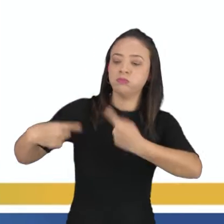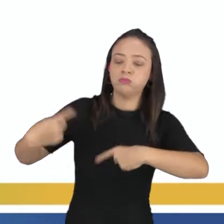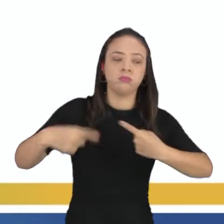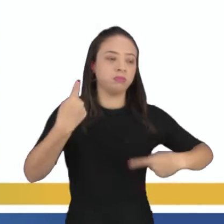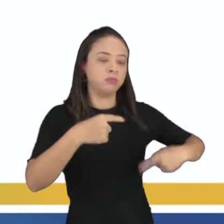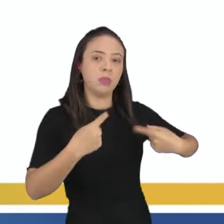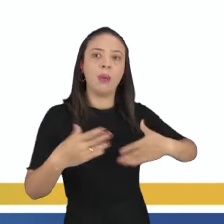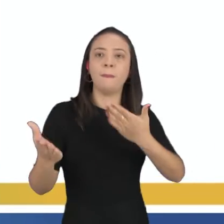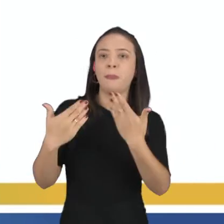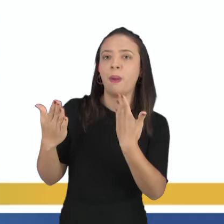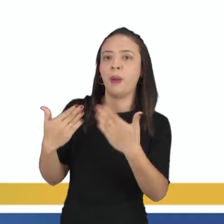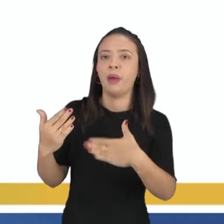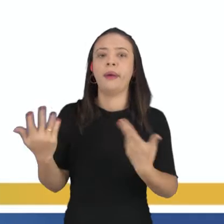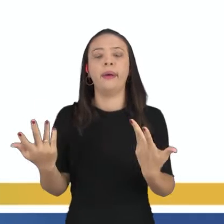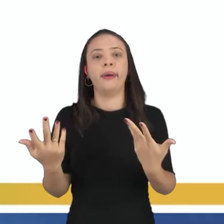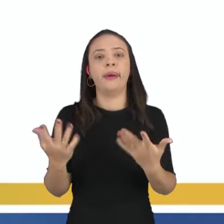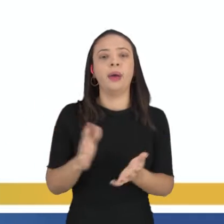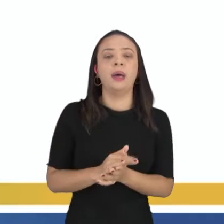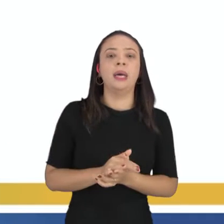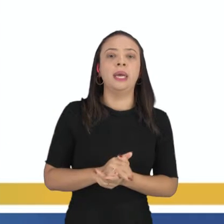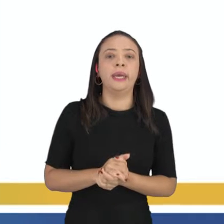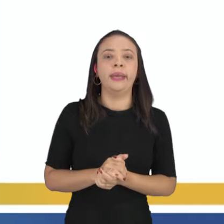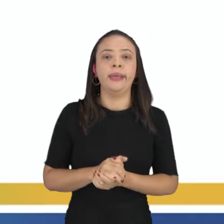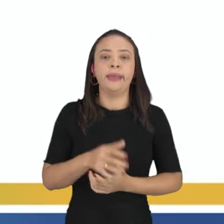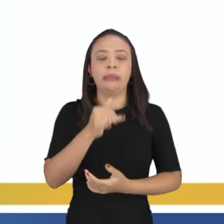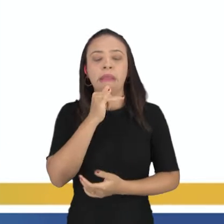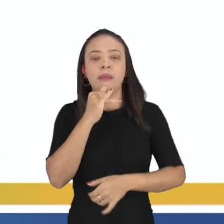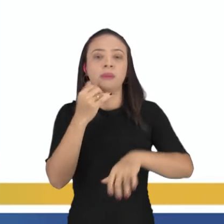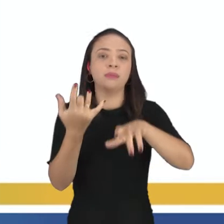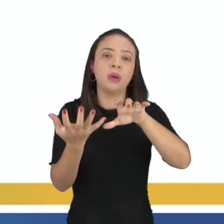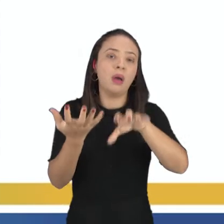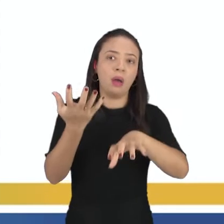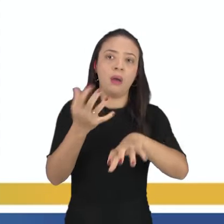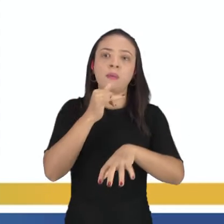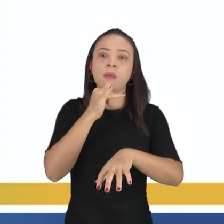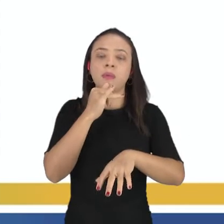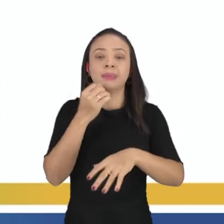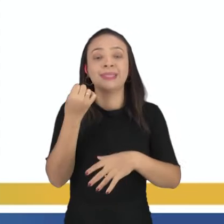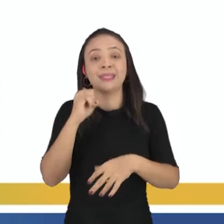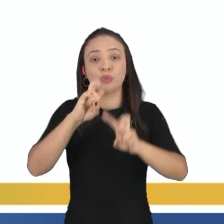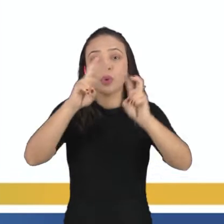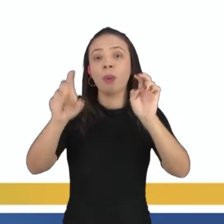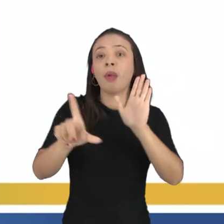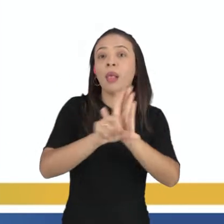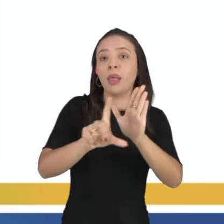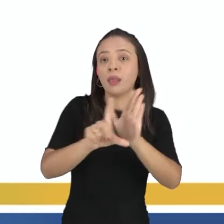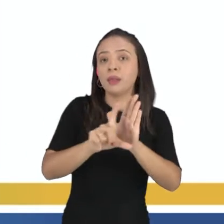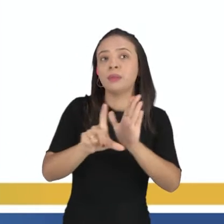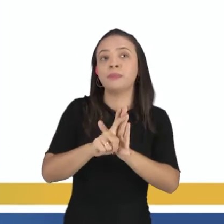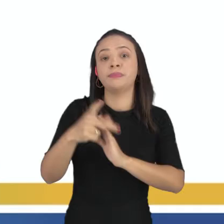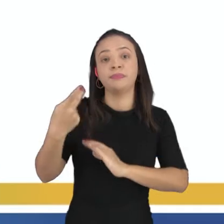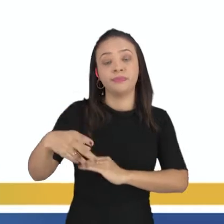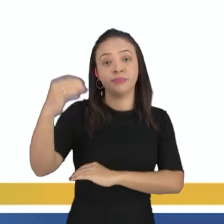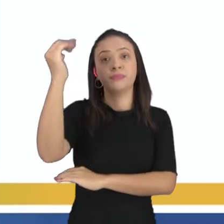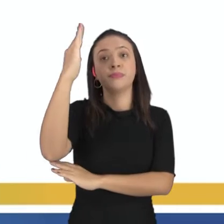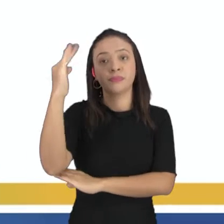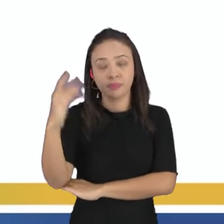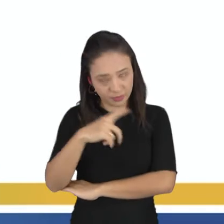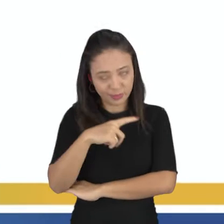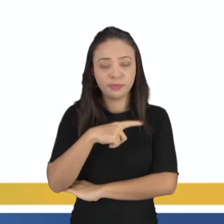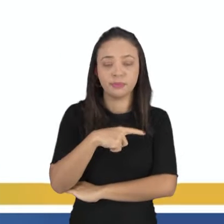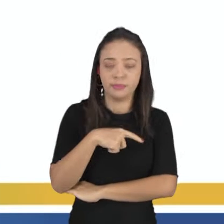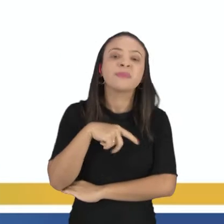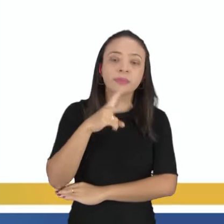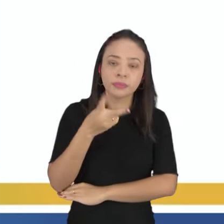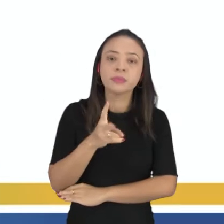principalmente nas câmaras municipais, principalmente falando sobre as leis, né? Que no Brasil ainda existe essa